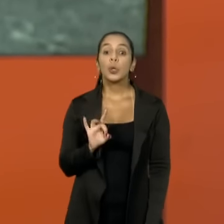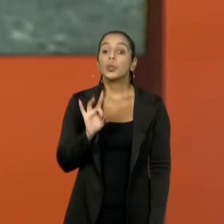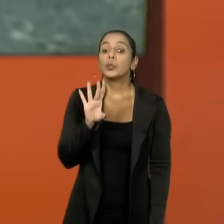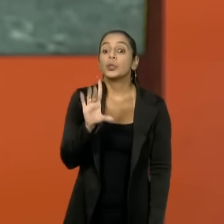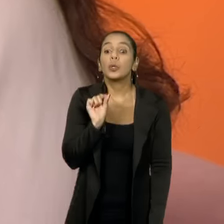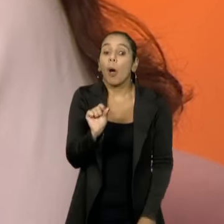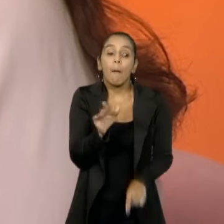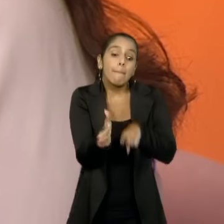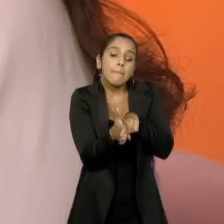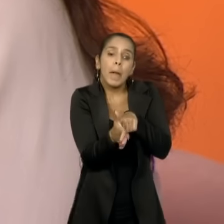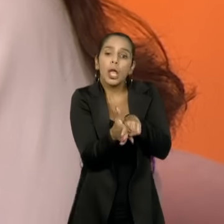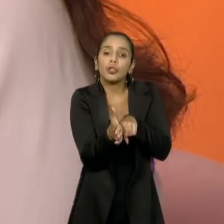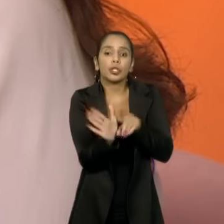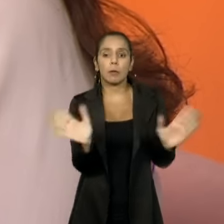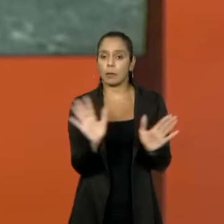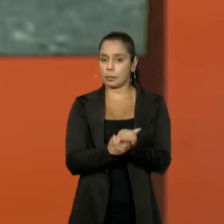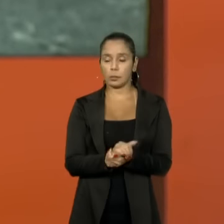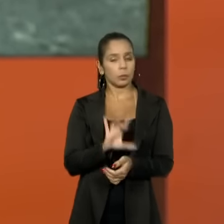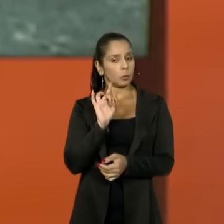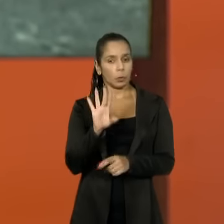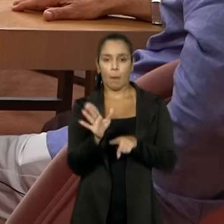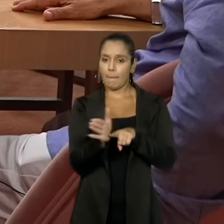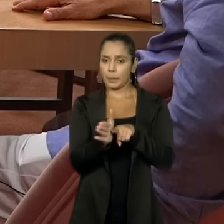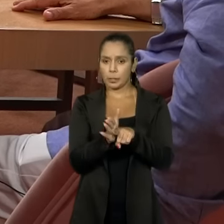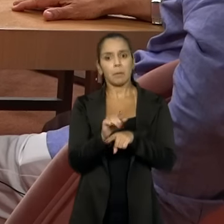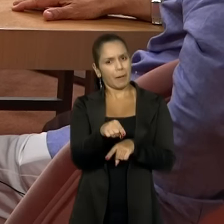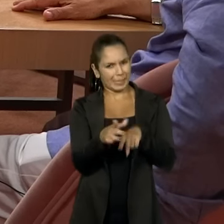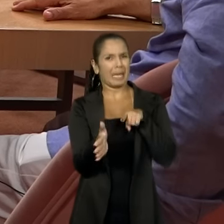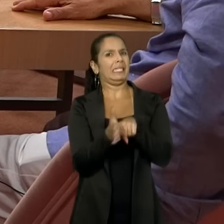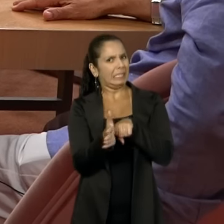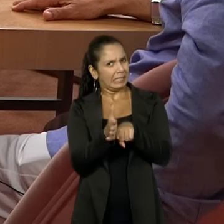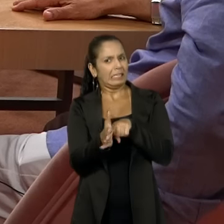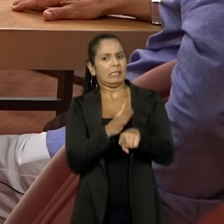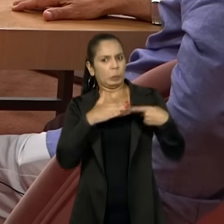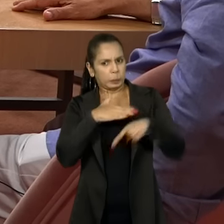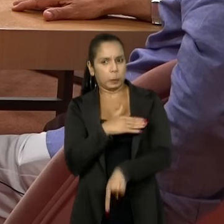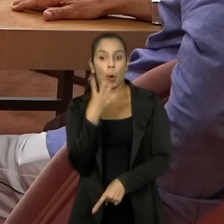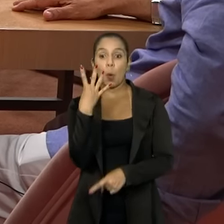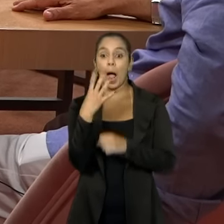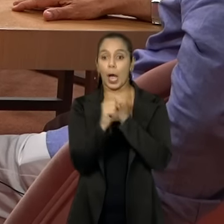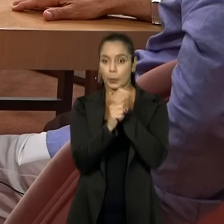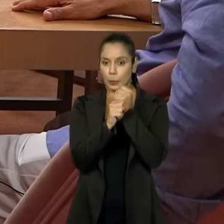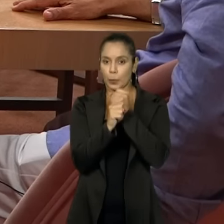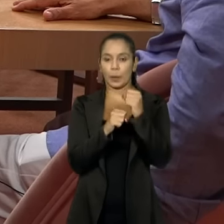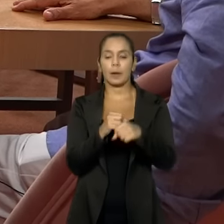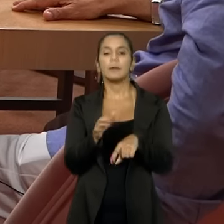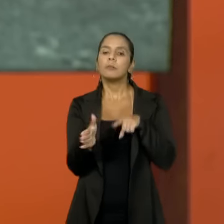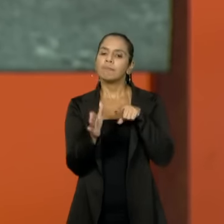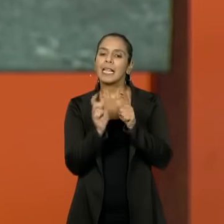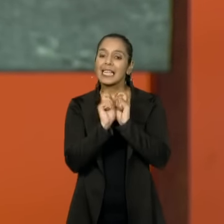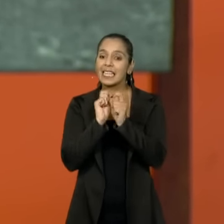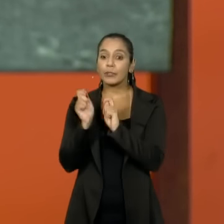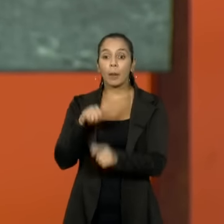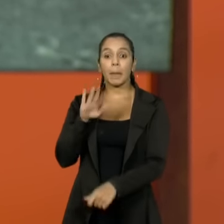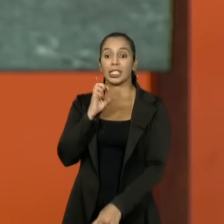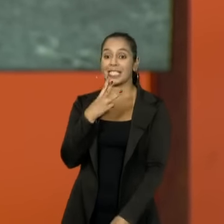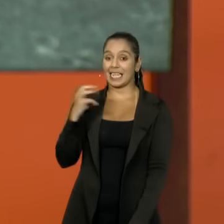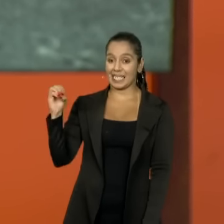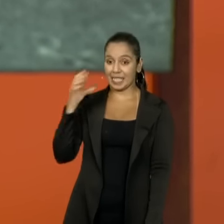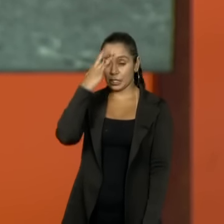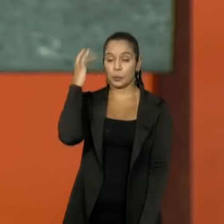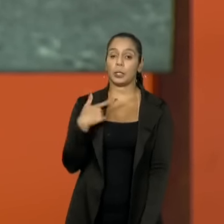uma pesquisa. Entendi. Né? Apenas. Você pesquisou pra caramba. Você entrevistou mais de 300 pessoas, né? Foram 4 anos,